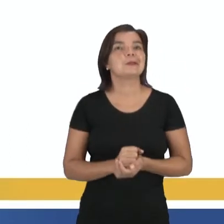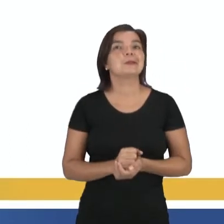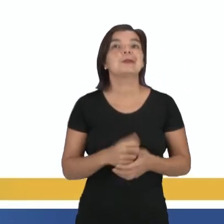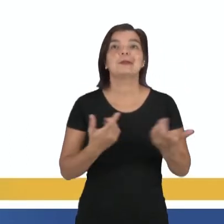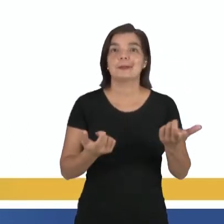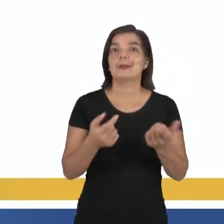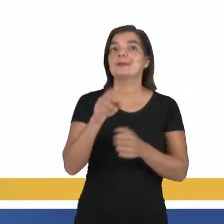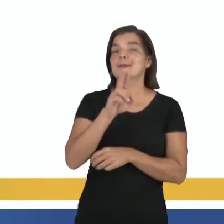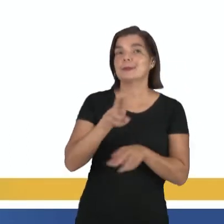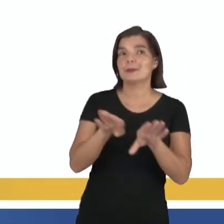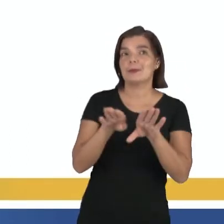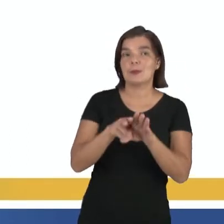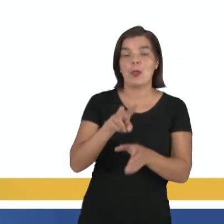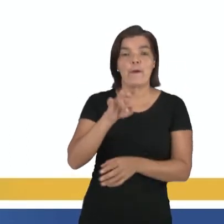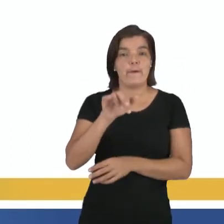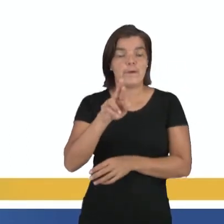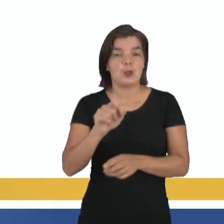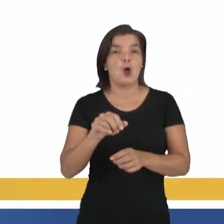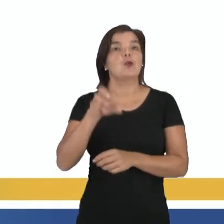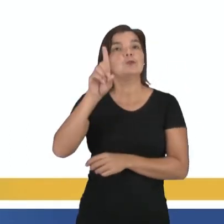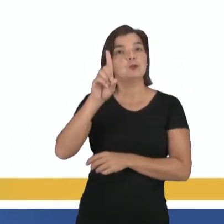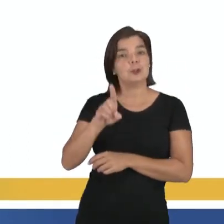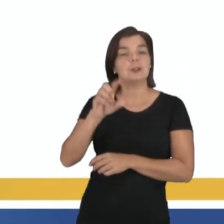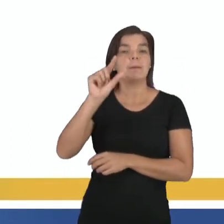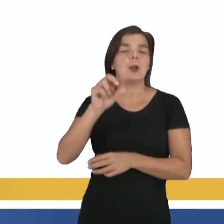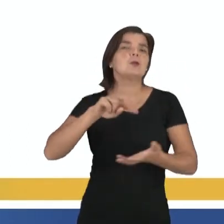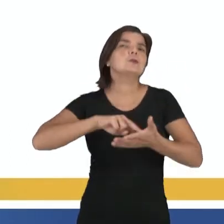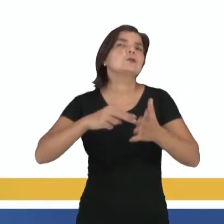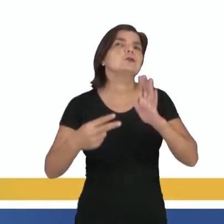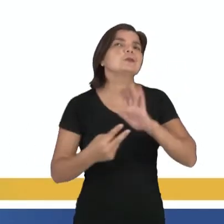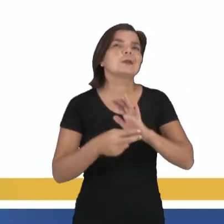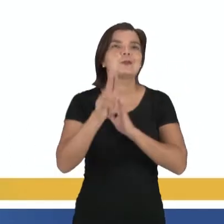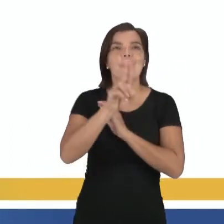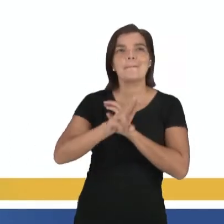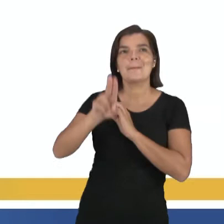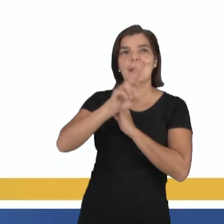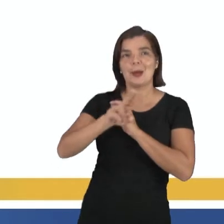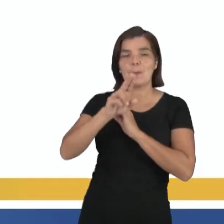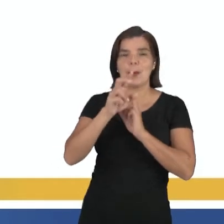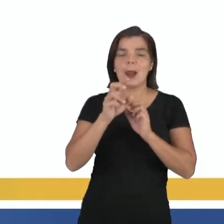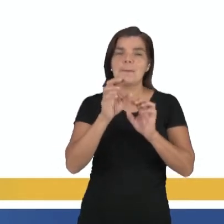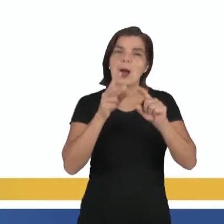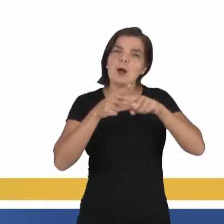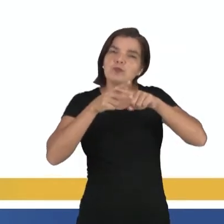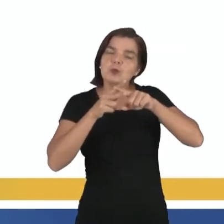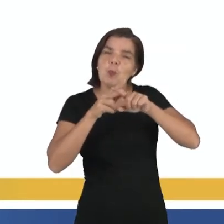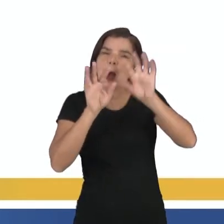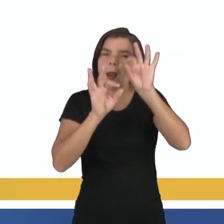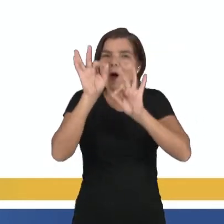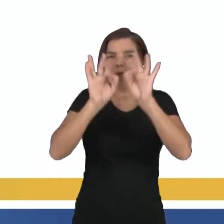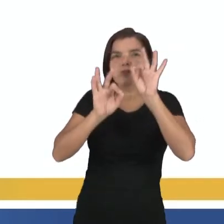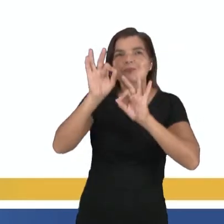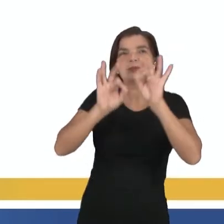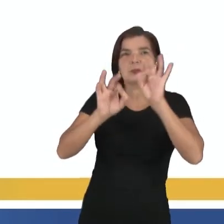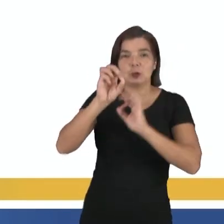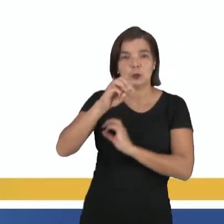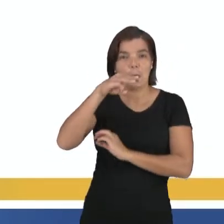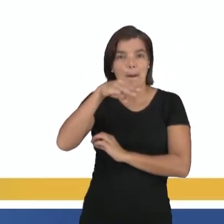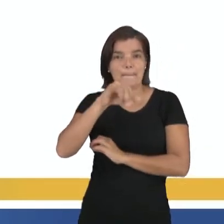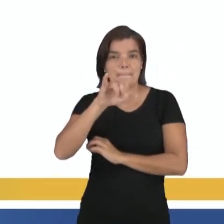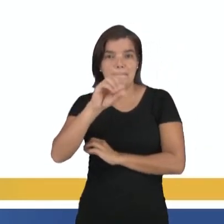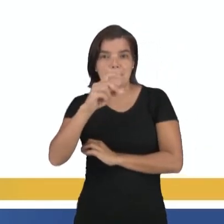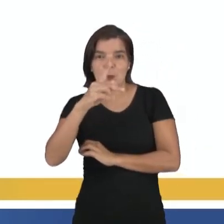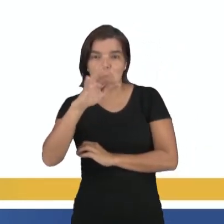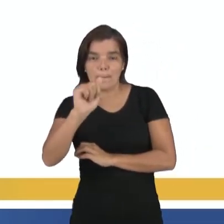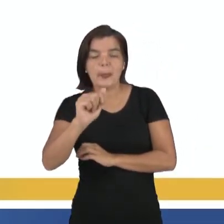três palavrinhas, virtual, direita e menor. E o que quer dizer isso? Primeiro, se está falando de imagem virtual, quer dizer que vai ter a